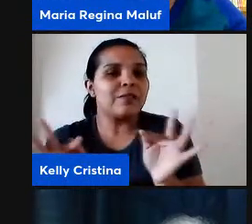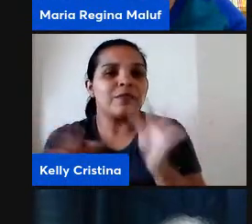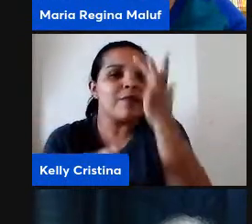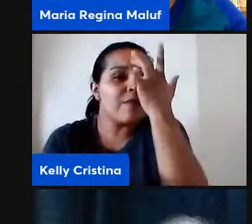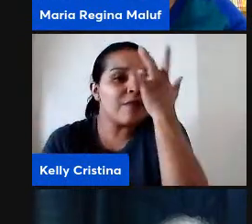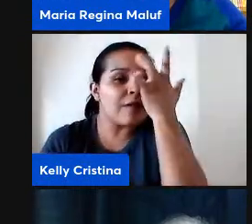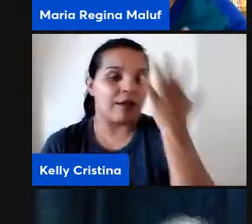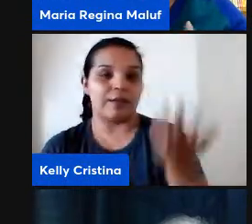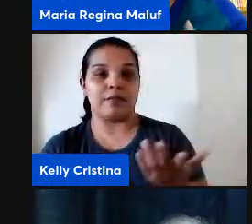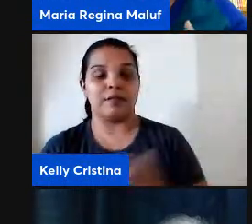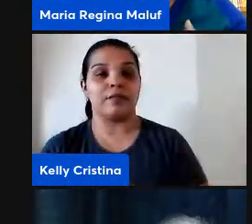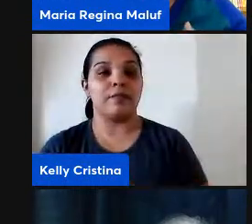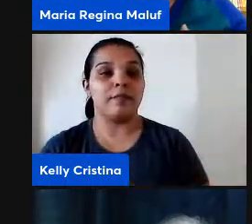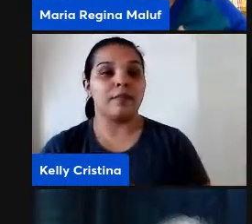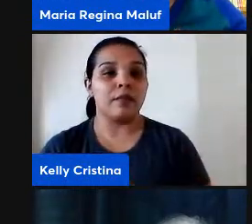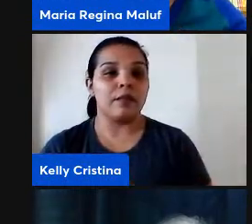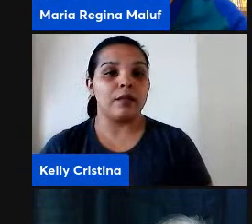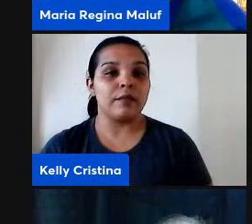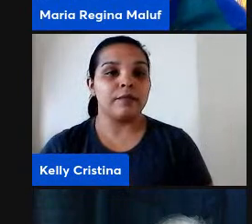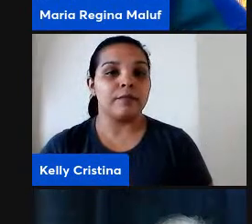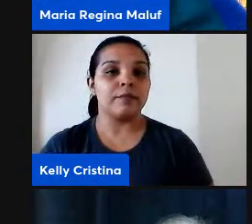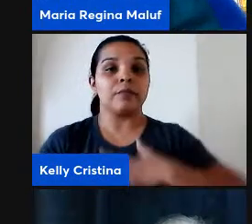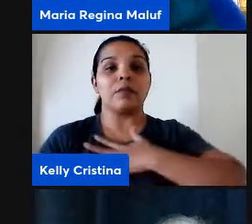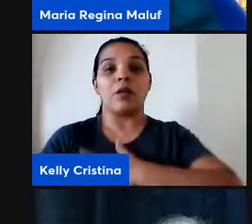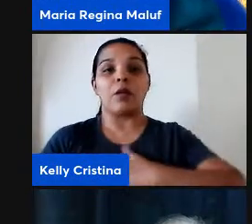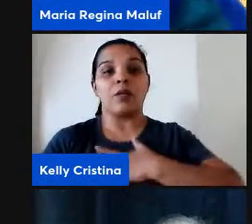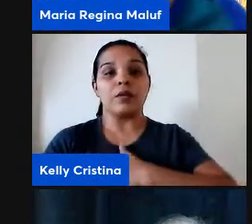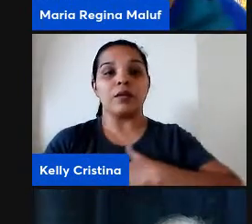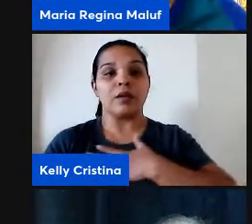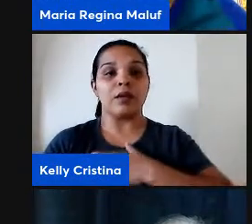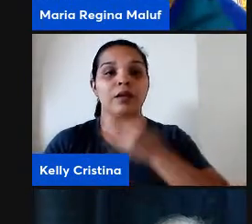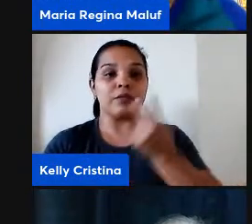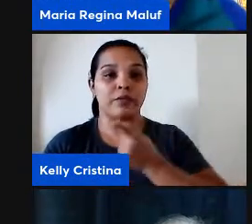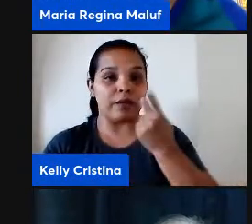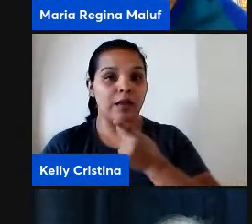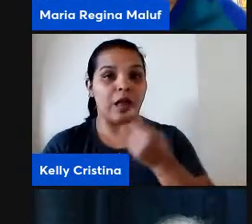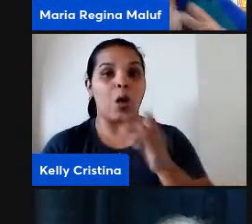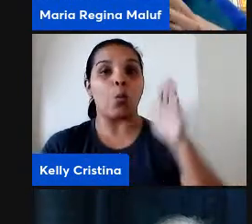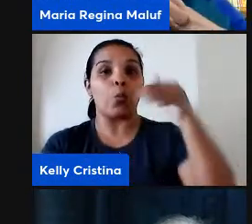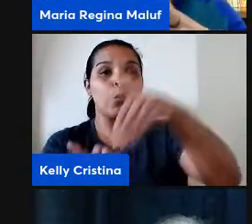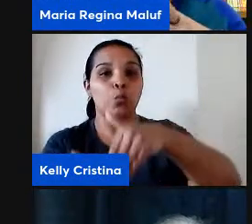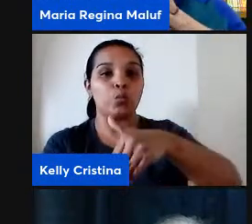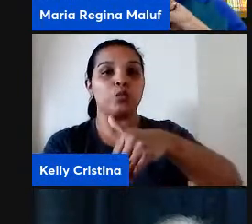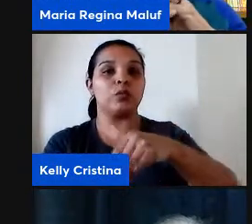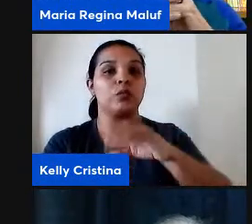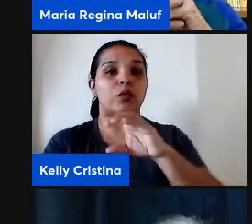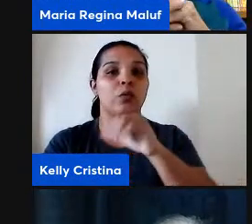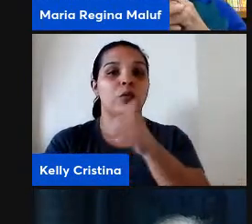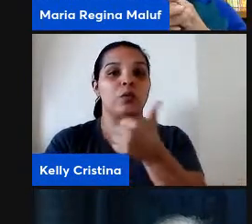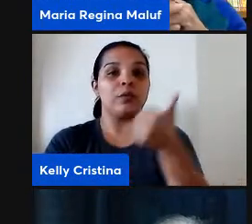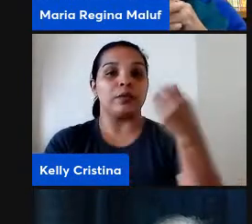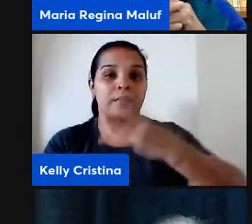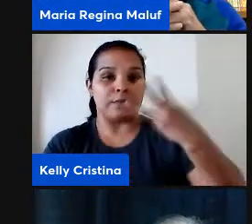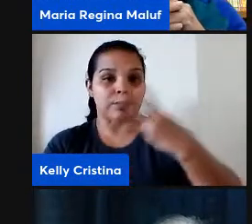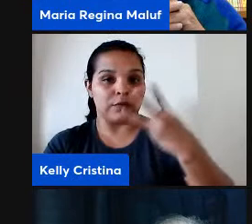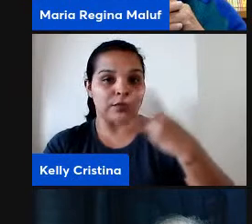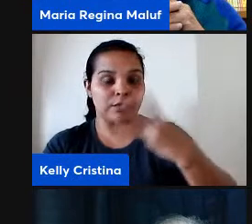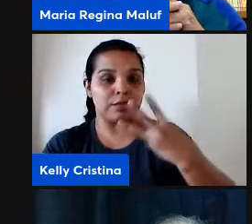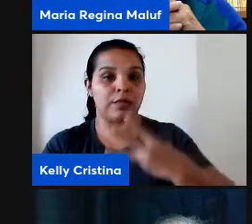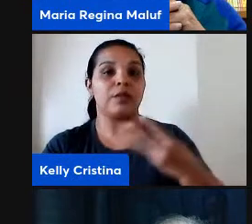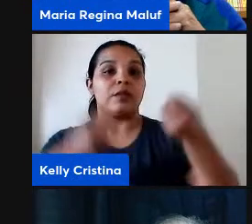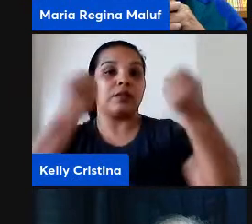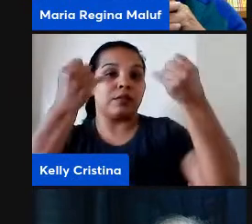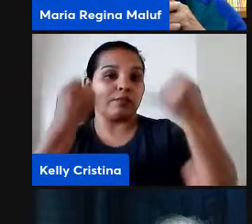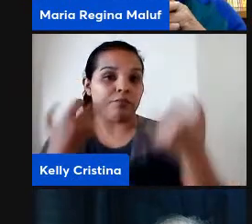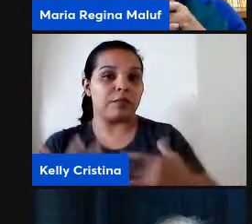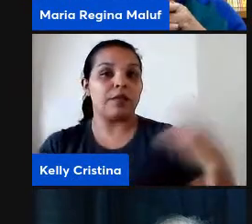né? Enfim, eu gostaria só de falar sobre o último princípio, que é o 13º, que diz que é